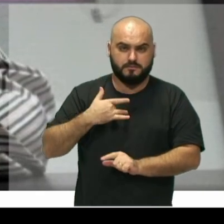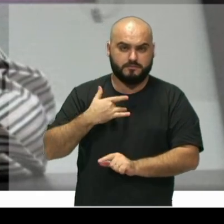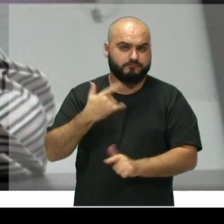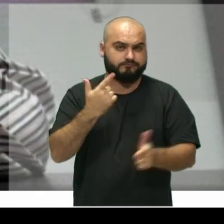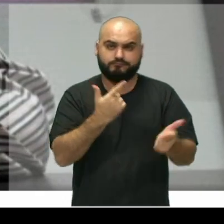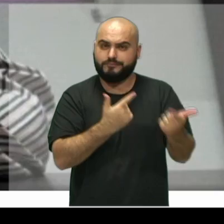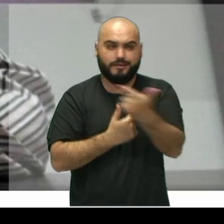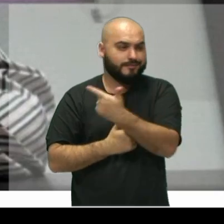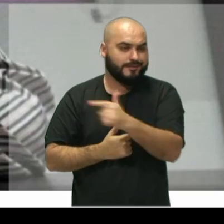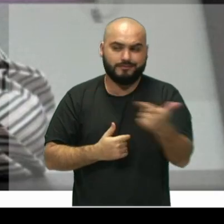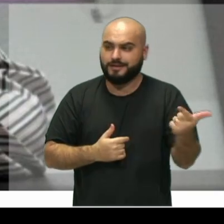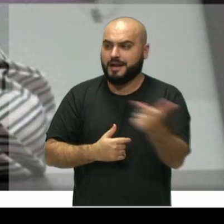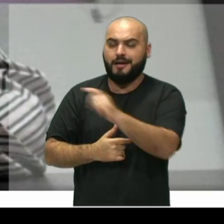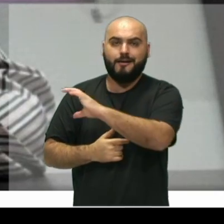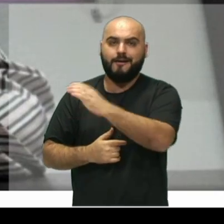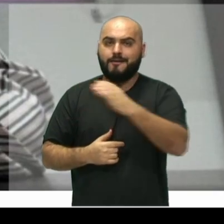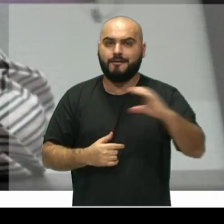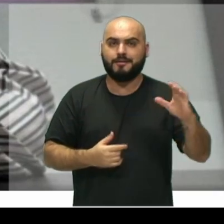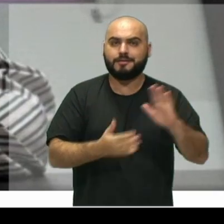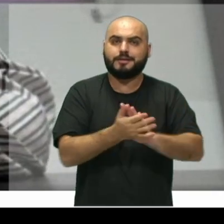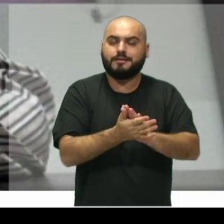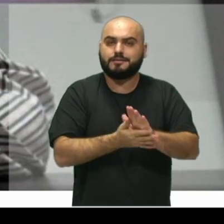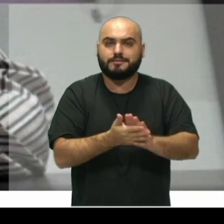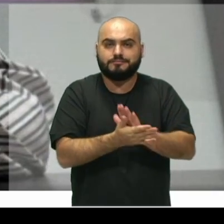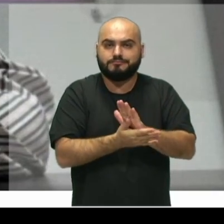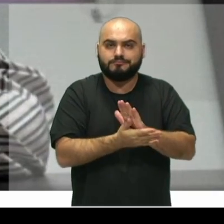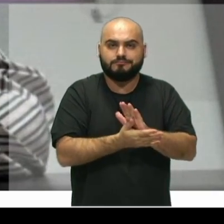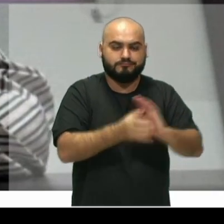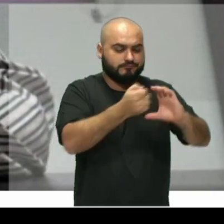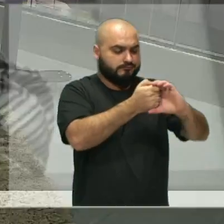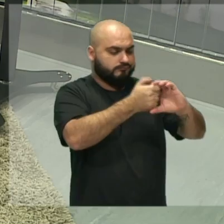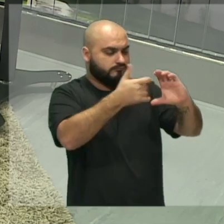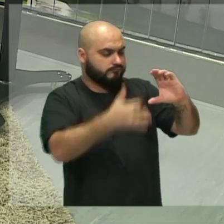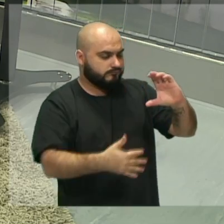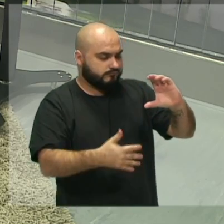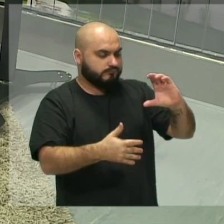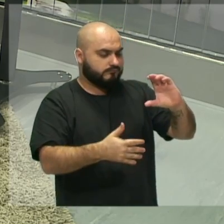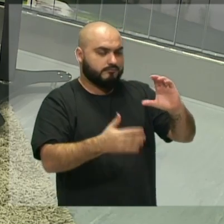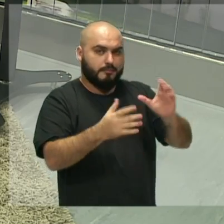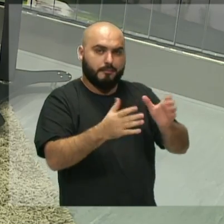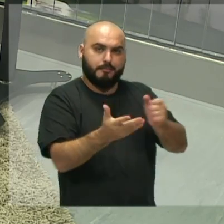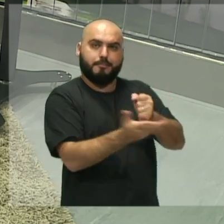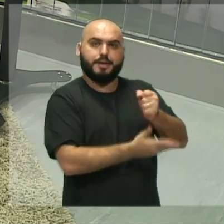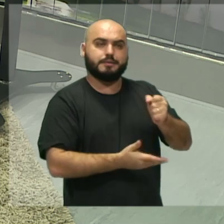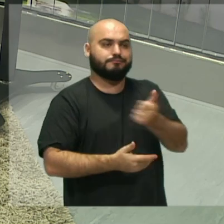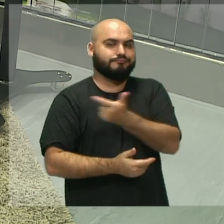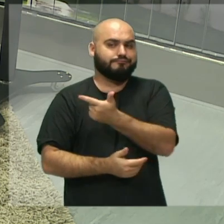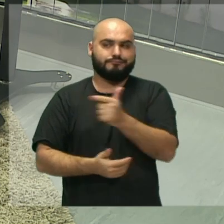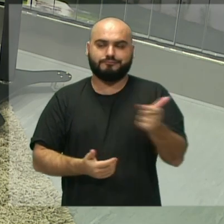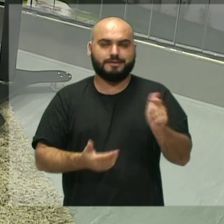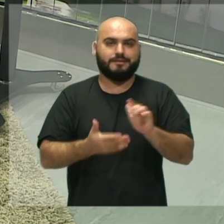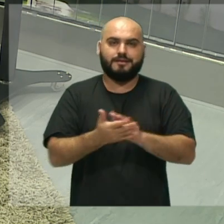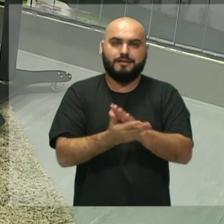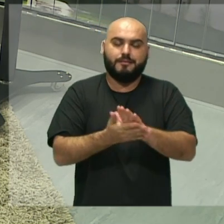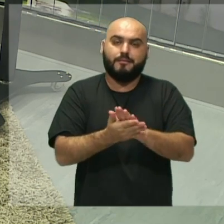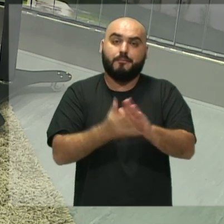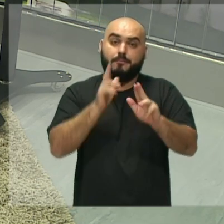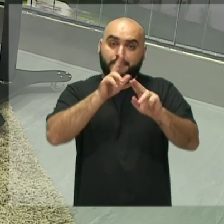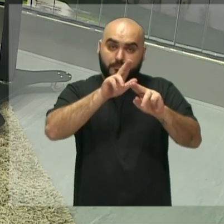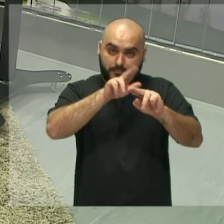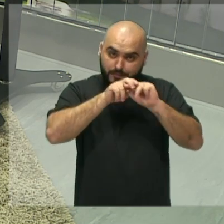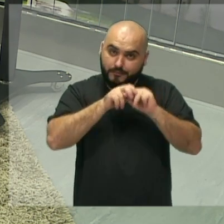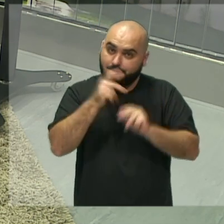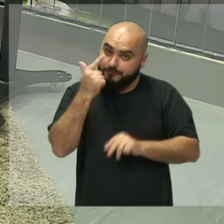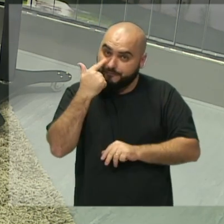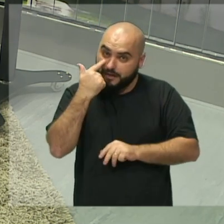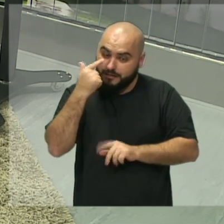uma coordenação onde se criou parâmetros que pudesse padronizar de uma forma eficiente, e por isso a gente vê esse mês